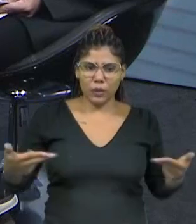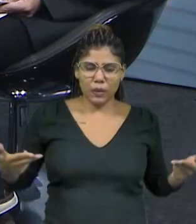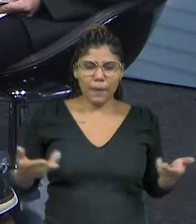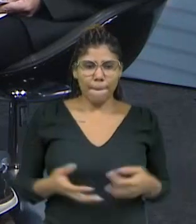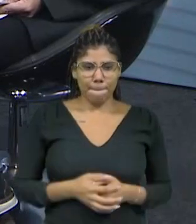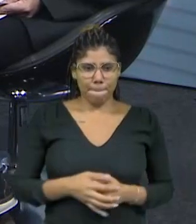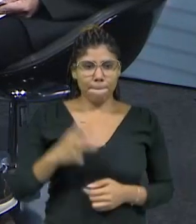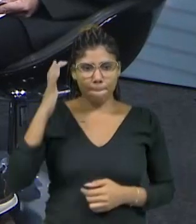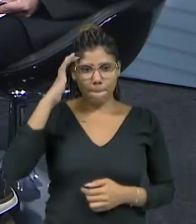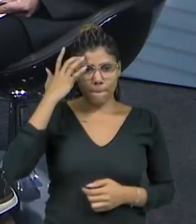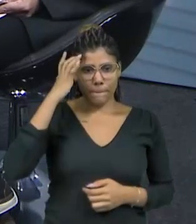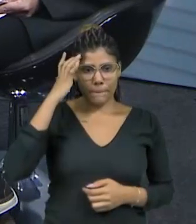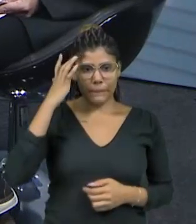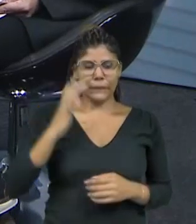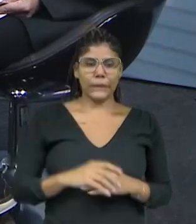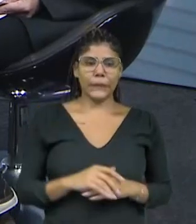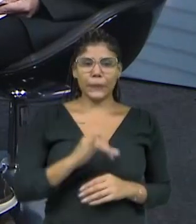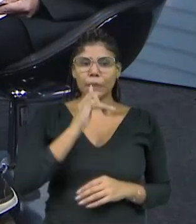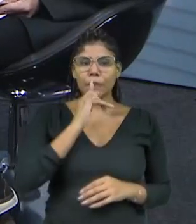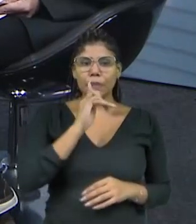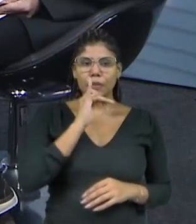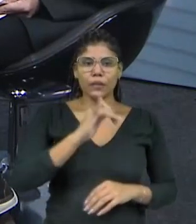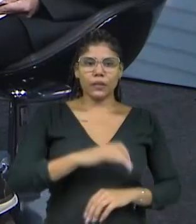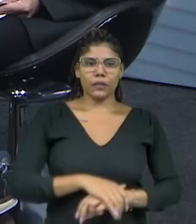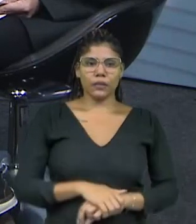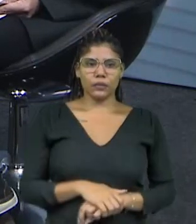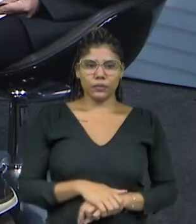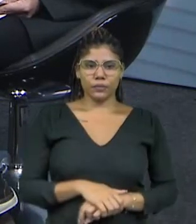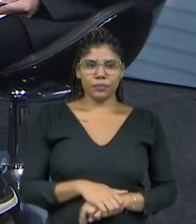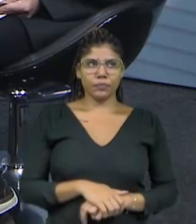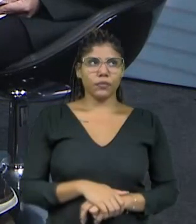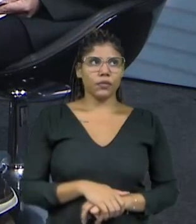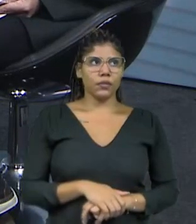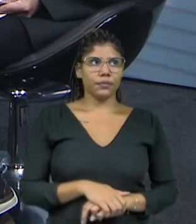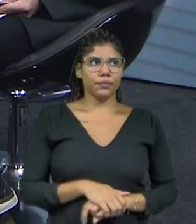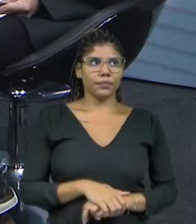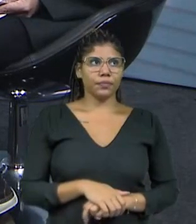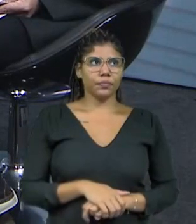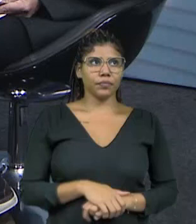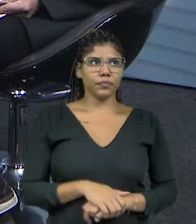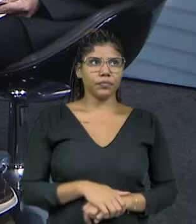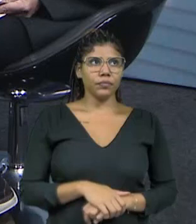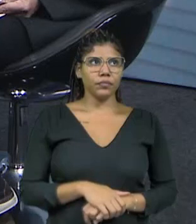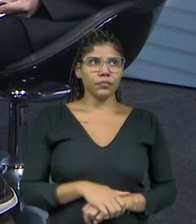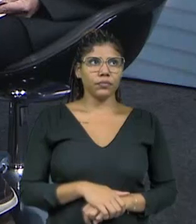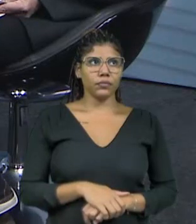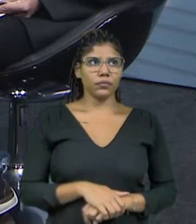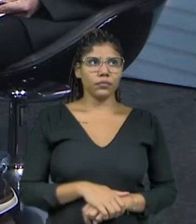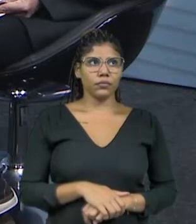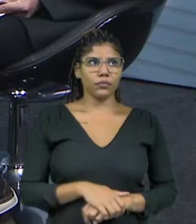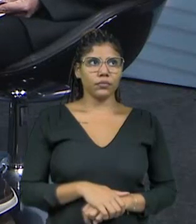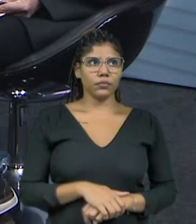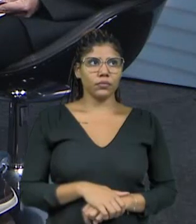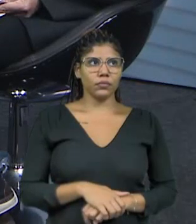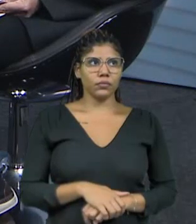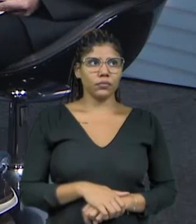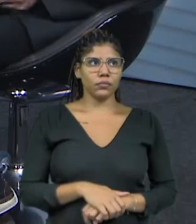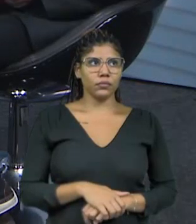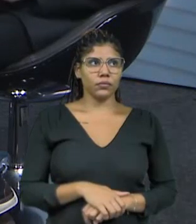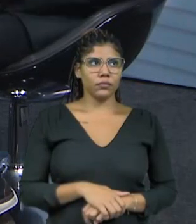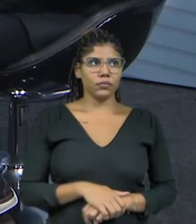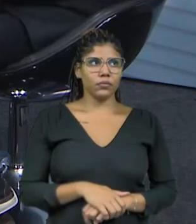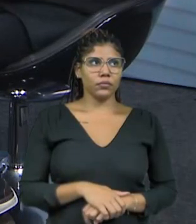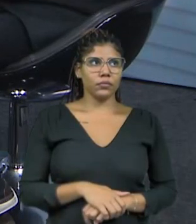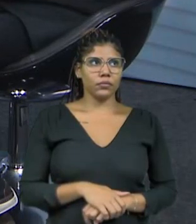E eu acho que não é, por exemplo, a cultura, a gente tem muito, é muito forte também. Uma das coisas que a gente